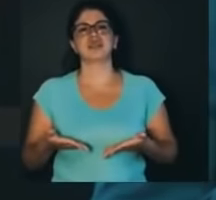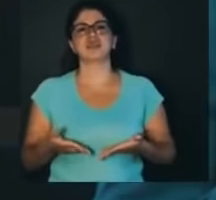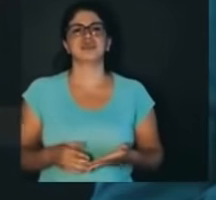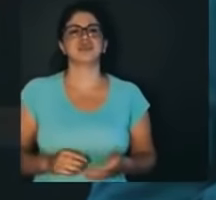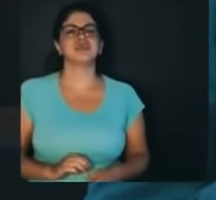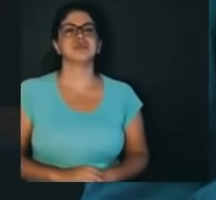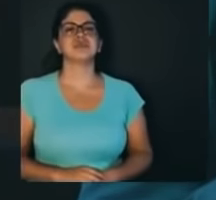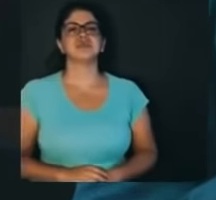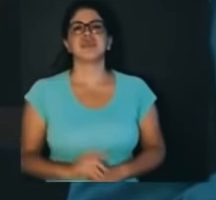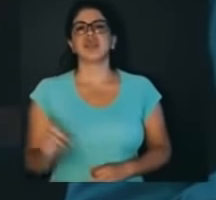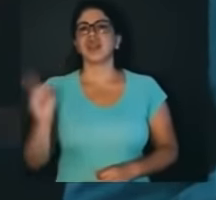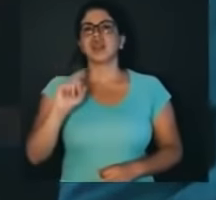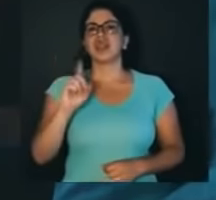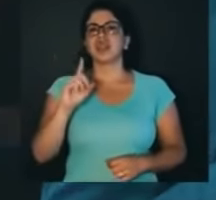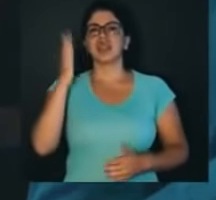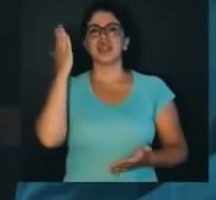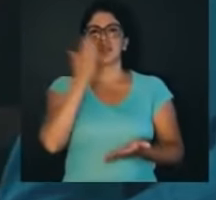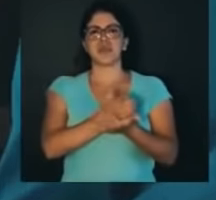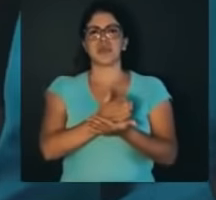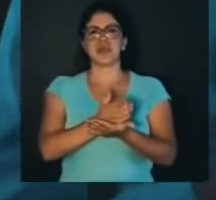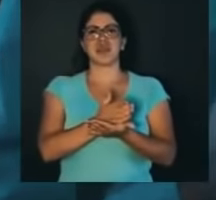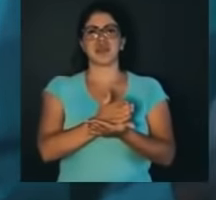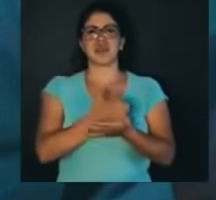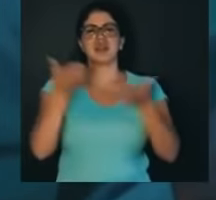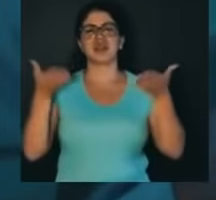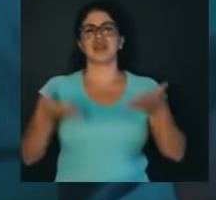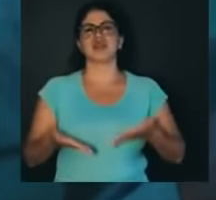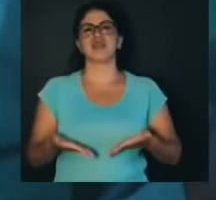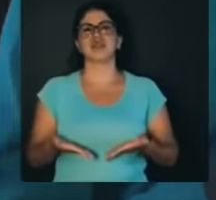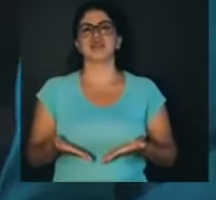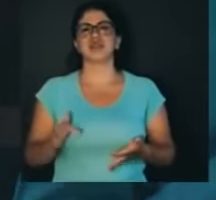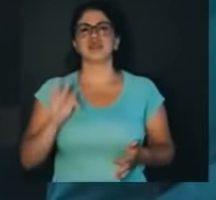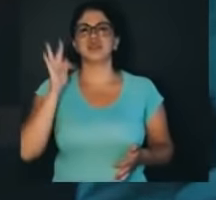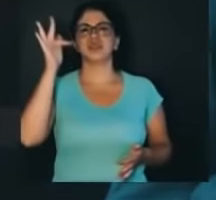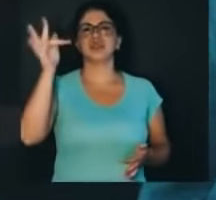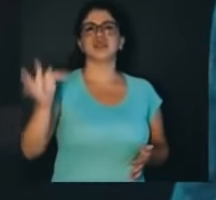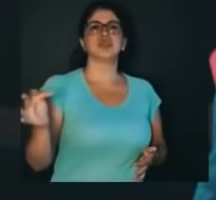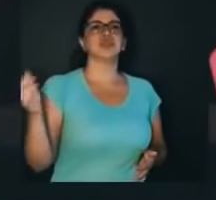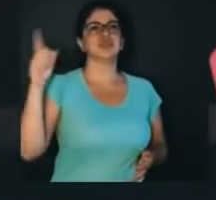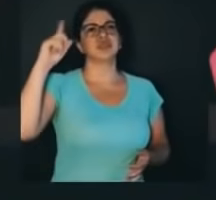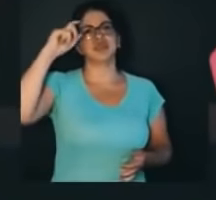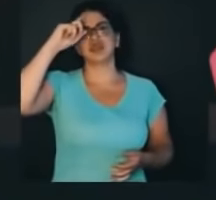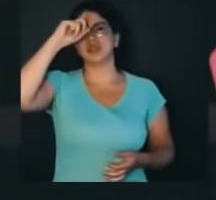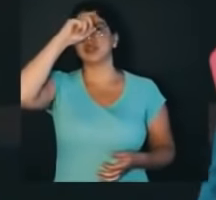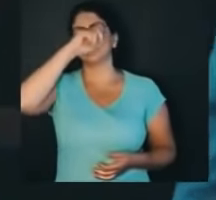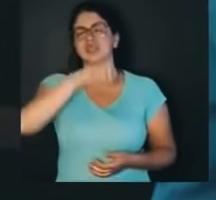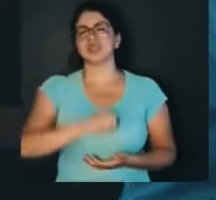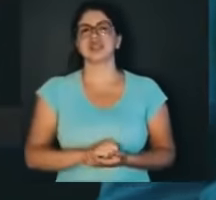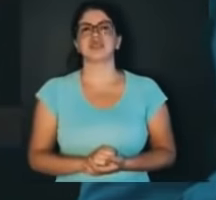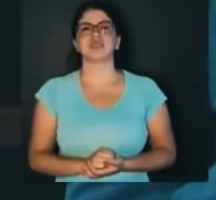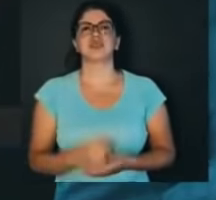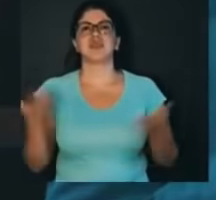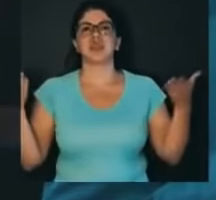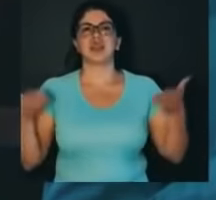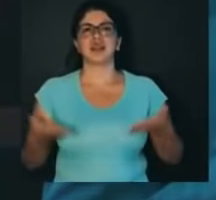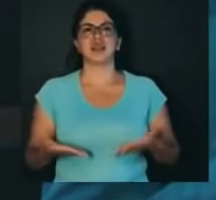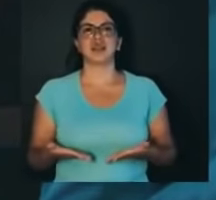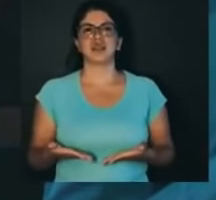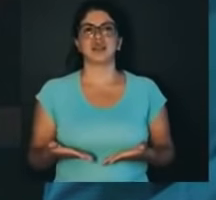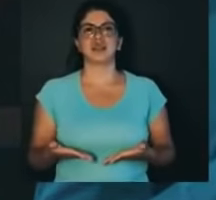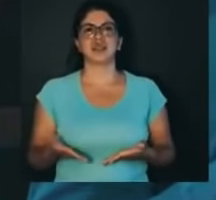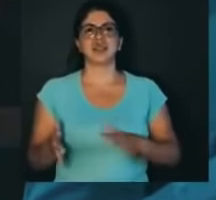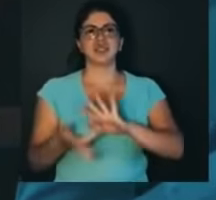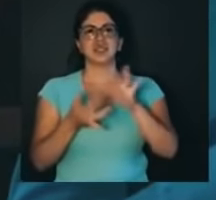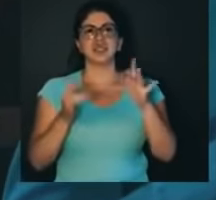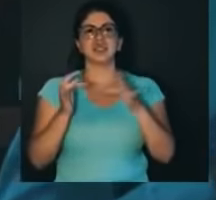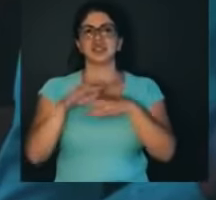momento. Então, pare hoje em Cristo Jesus. Que Deus o